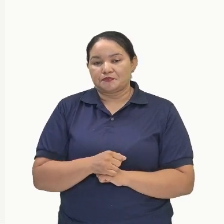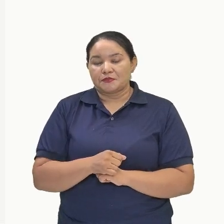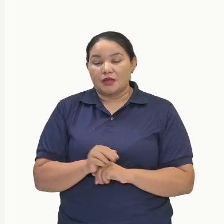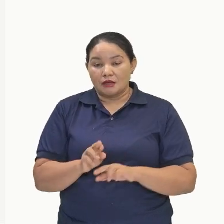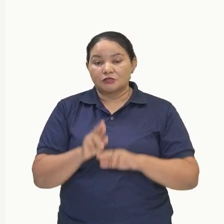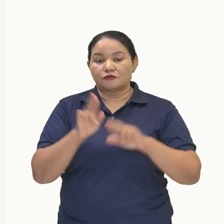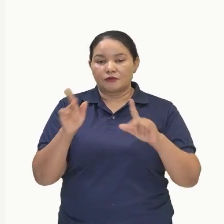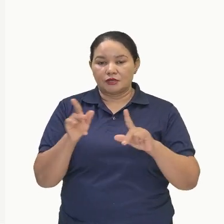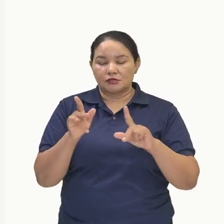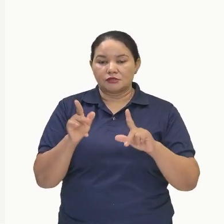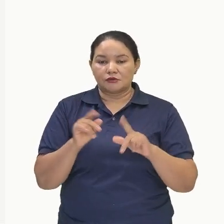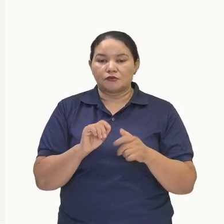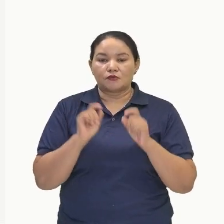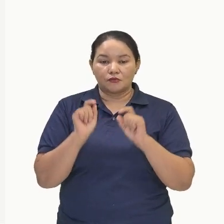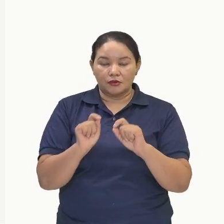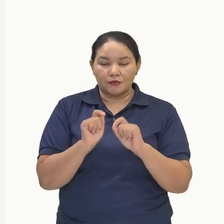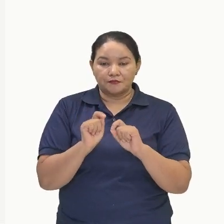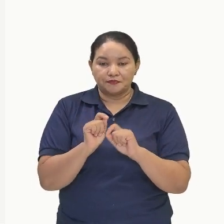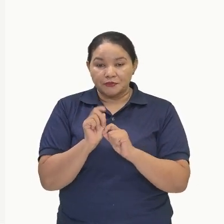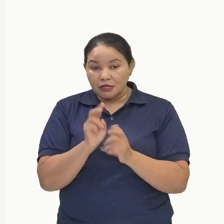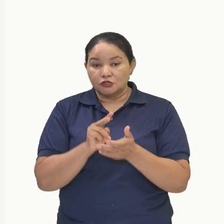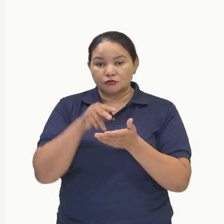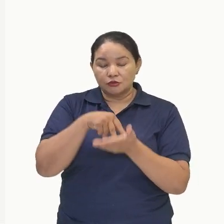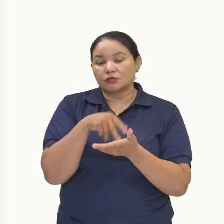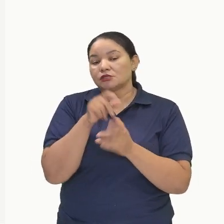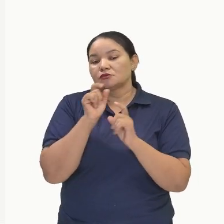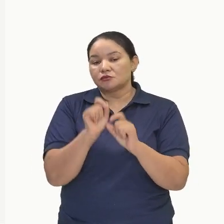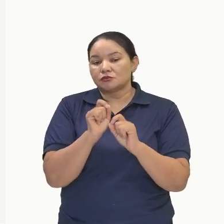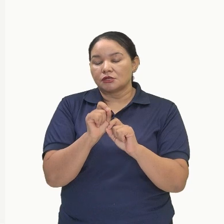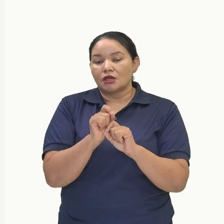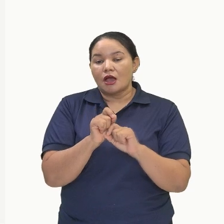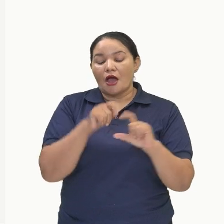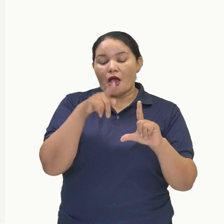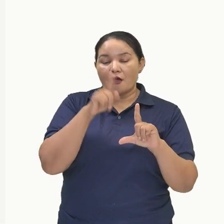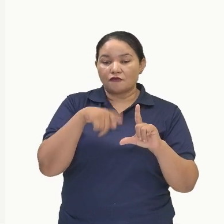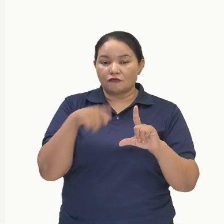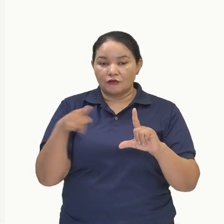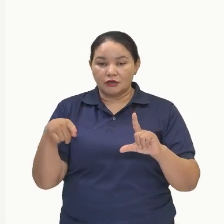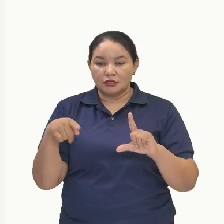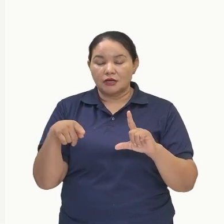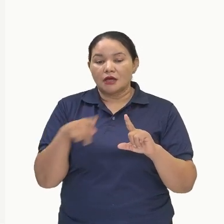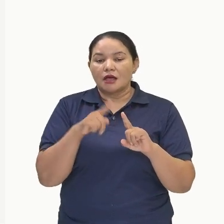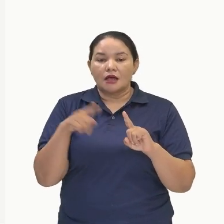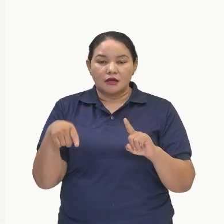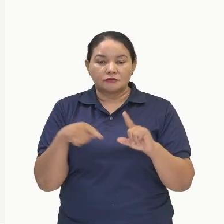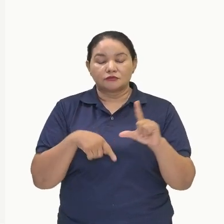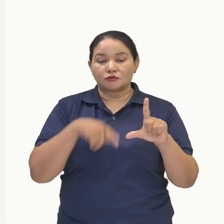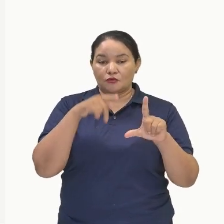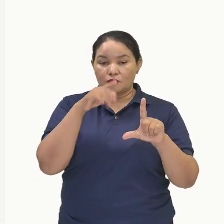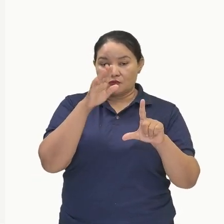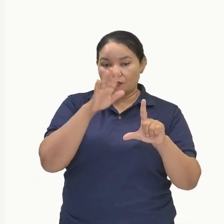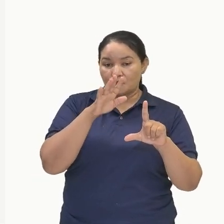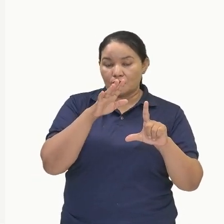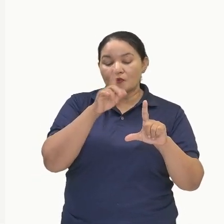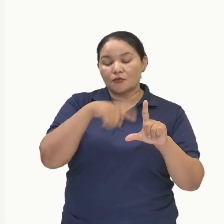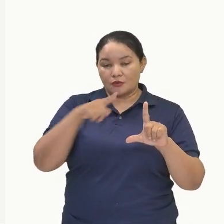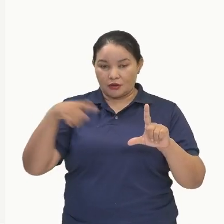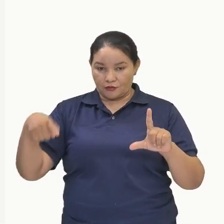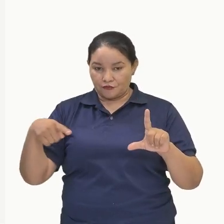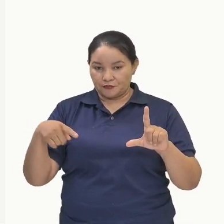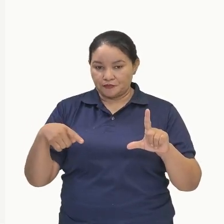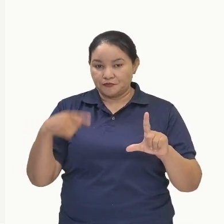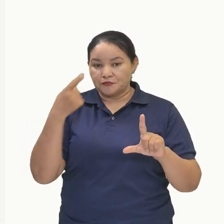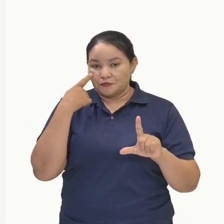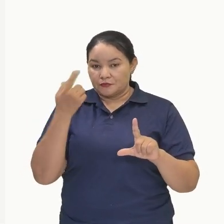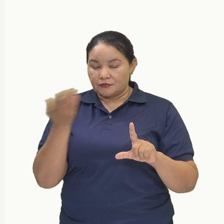de potencial nos terminais de um receptor varia com a corrente conforme o gráfico abaixo. Então, aqui nós temos um gráfico da